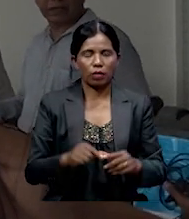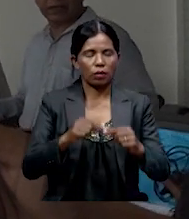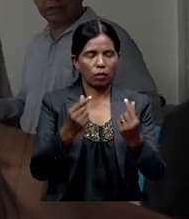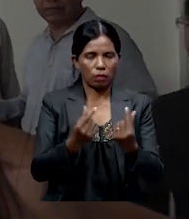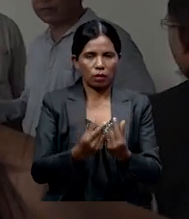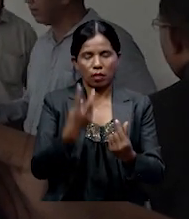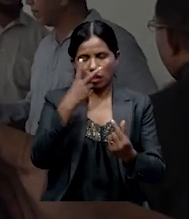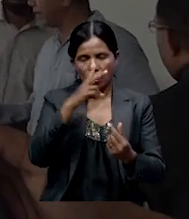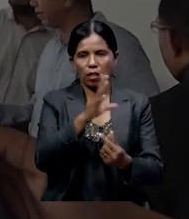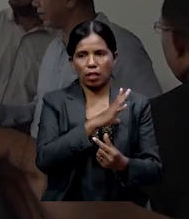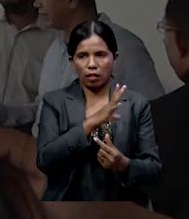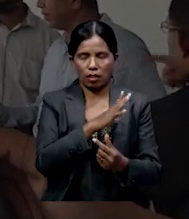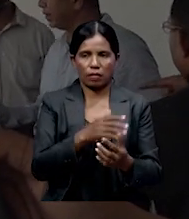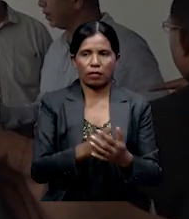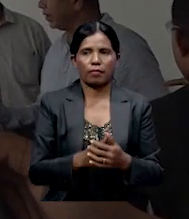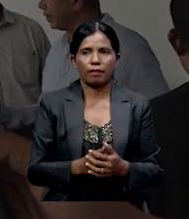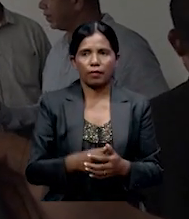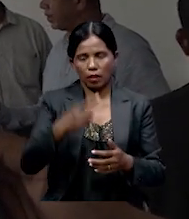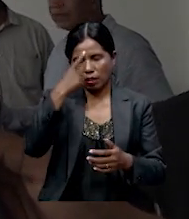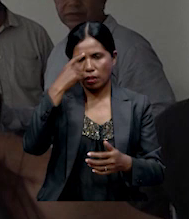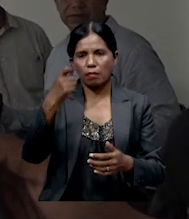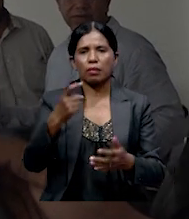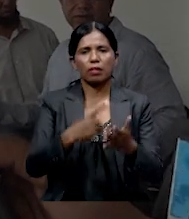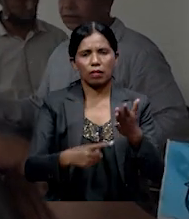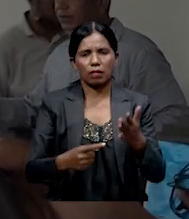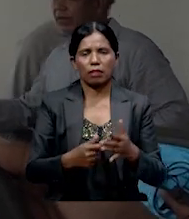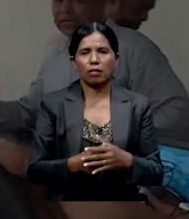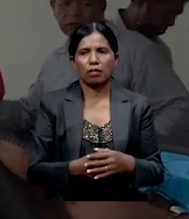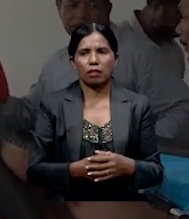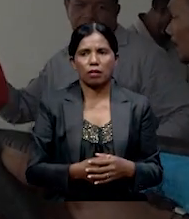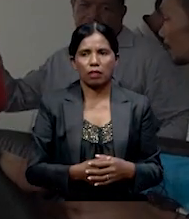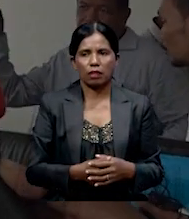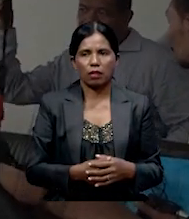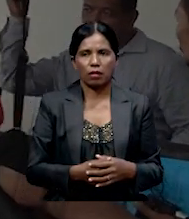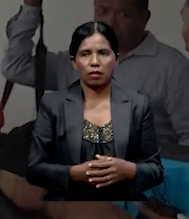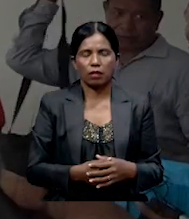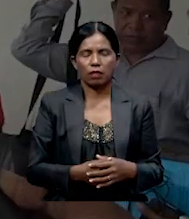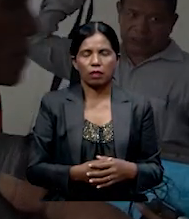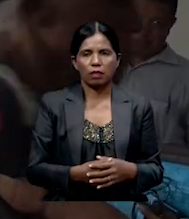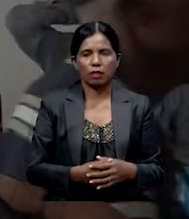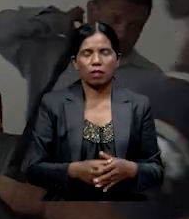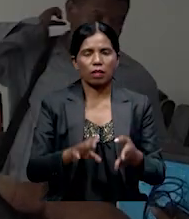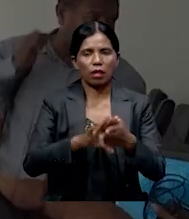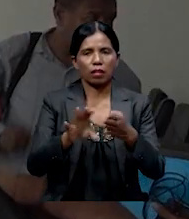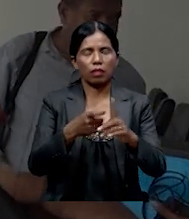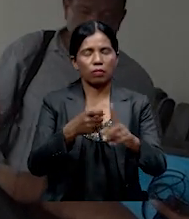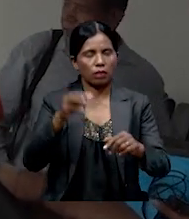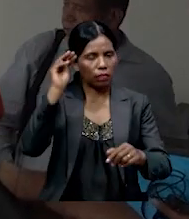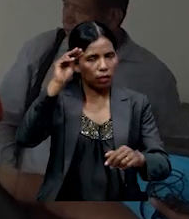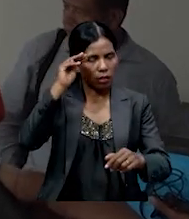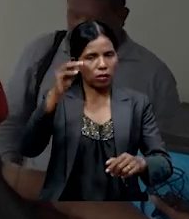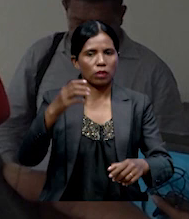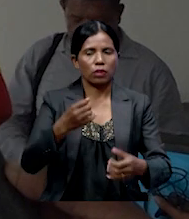ne espera hela, kata tamba saida maka despaço si ministro de justiça, mebe ema individuo